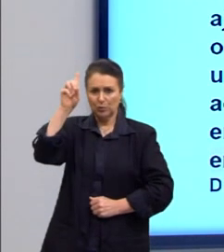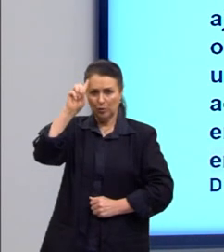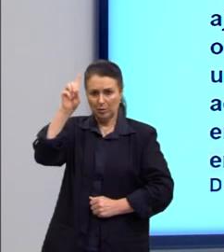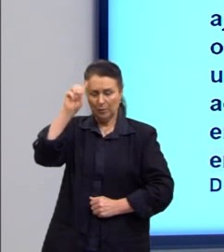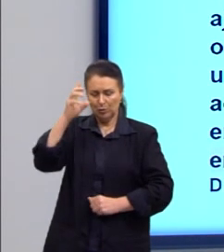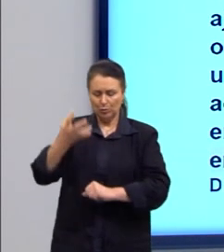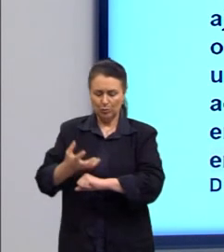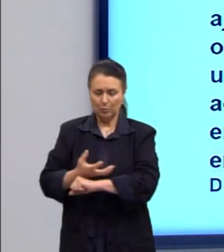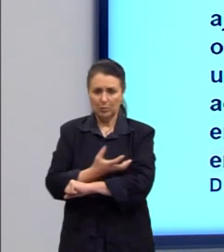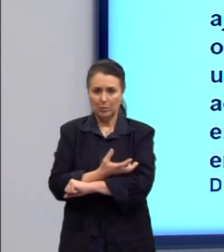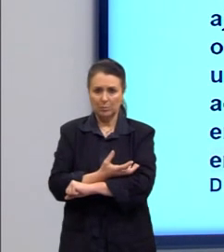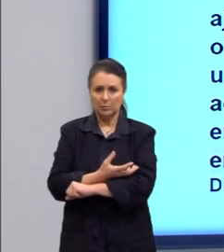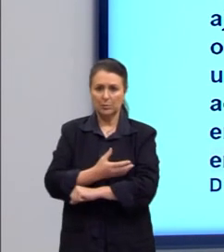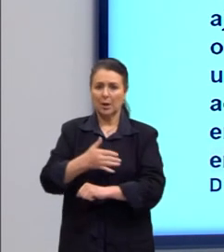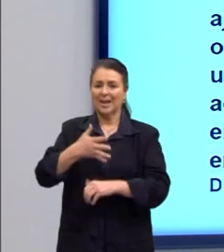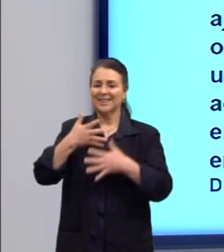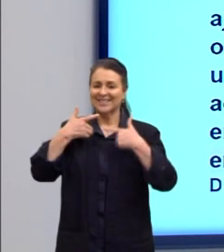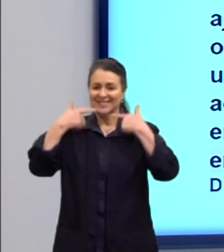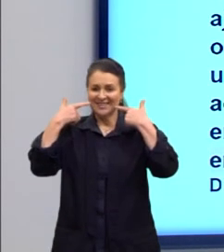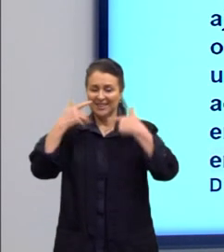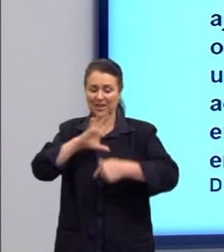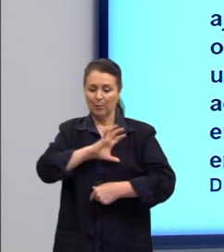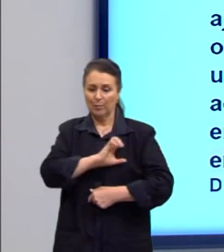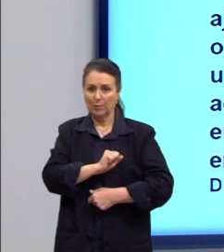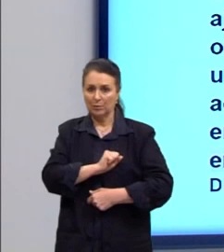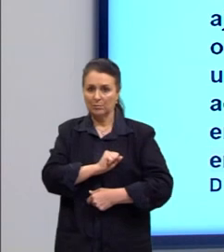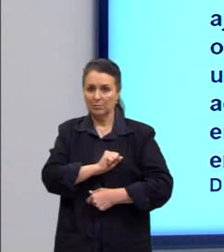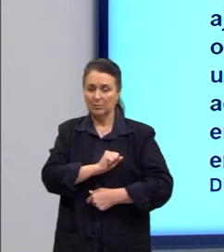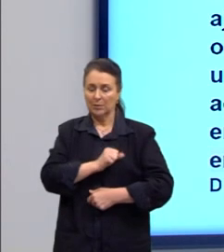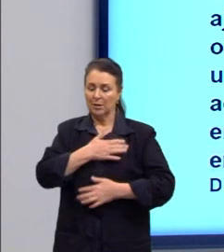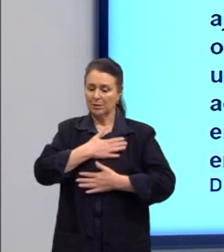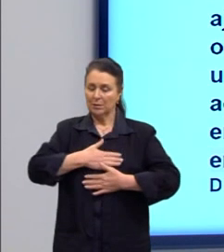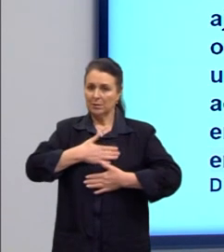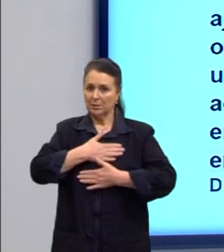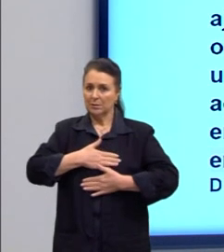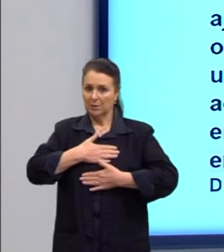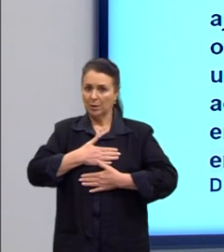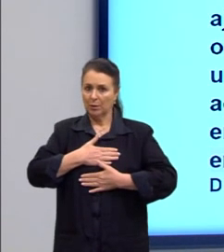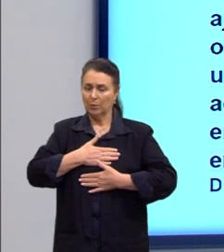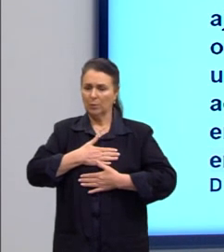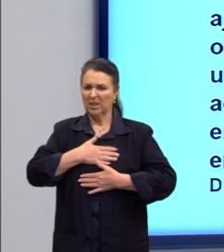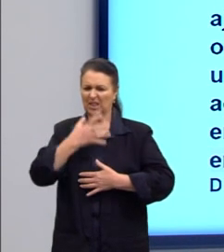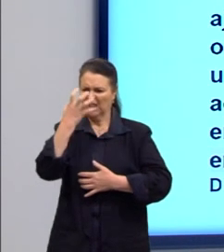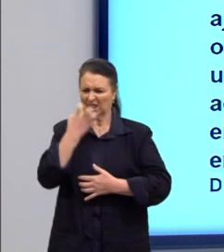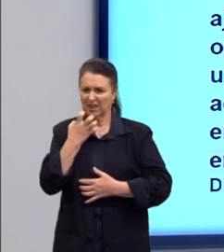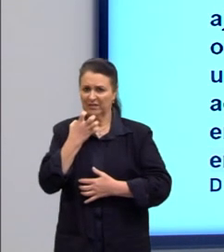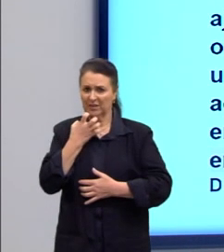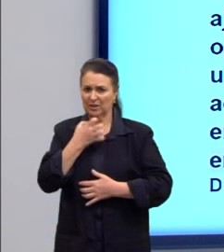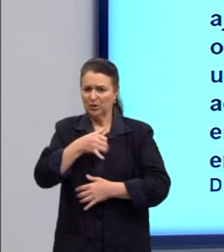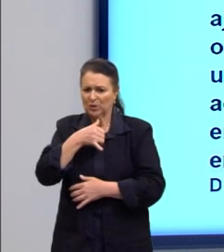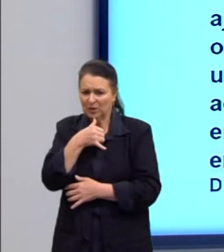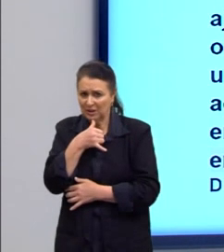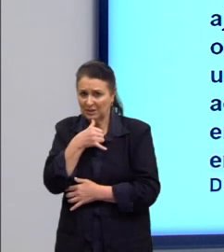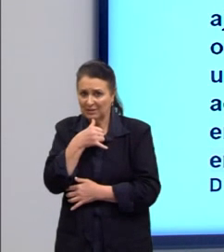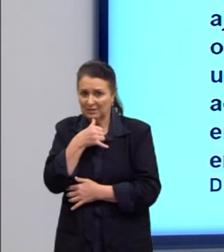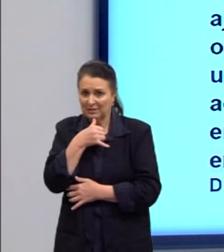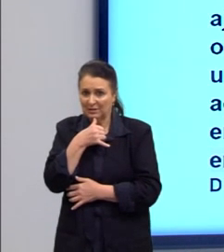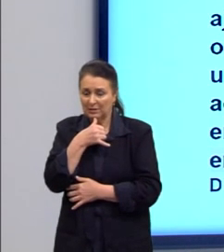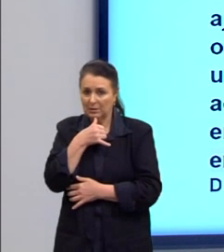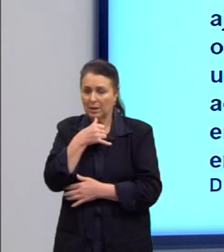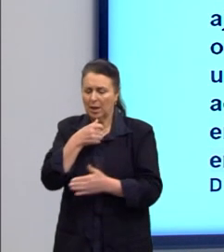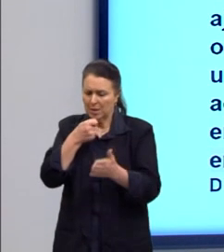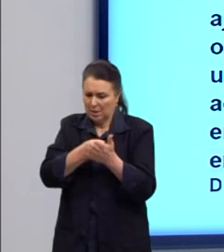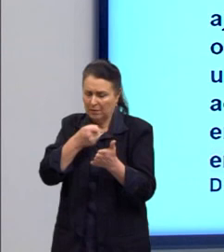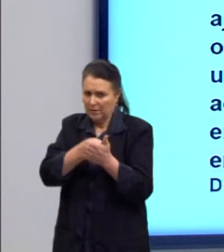amor satisfação tristeza raiva e frustração são capazes de enfrentar os